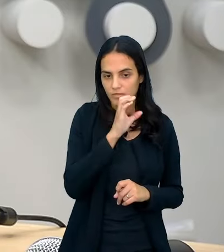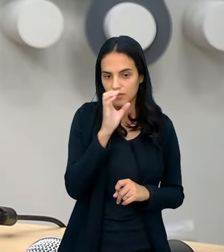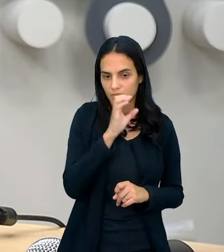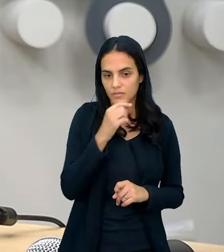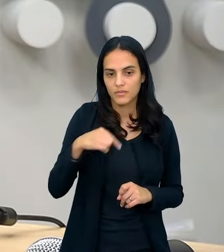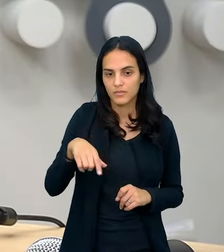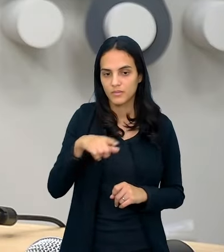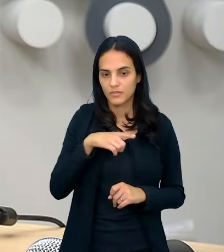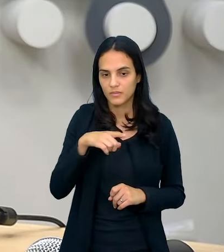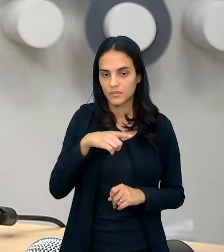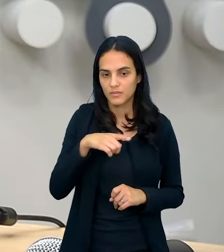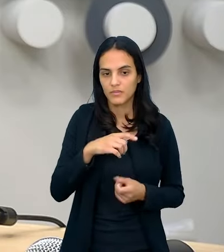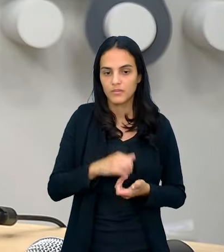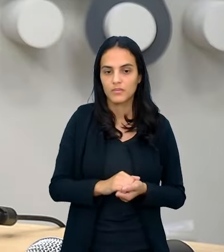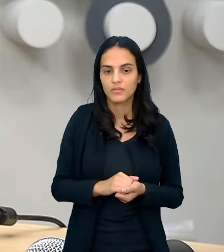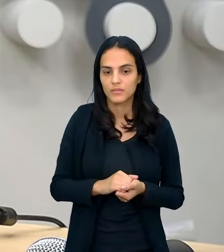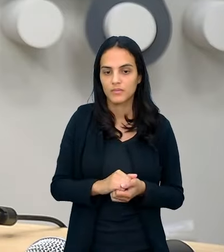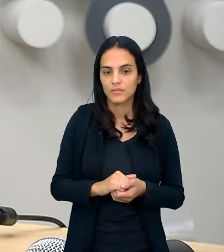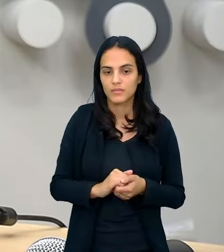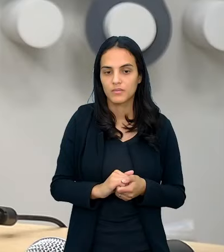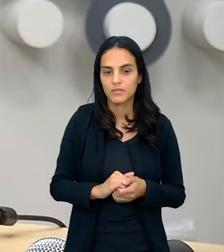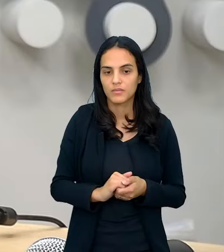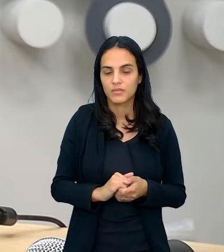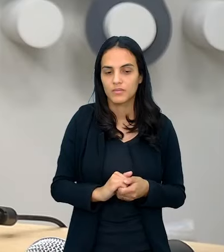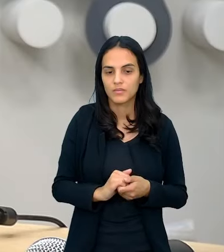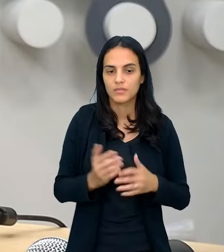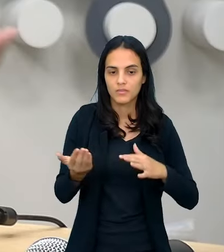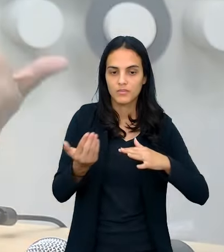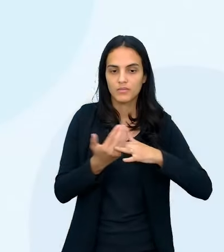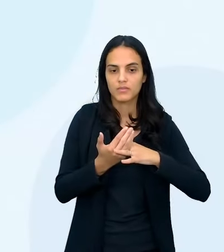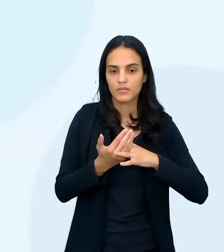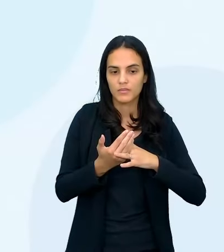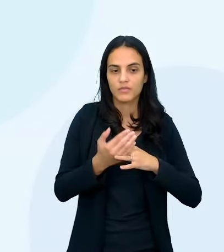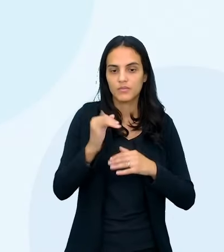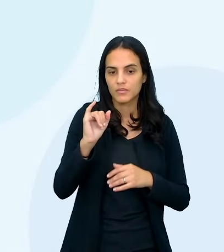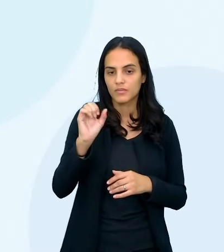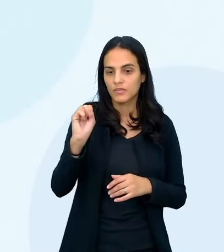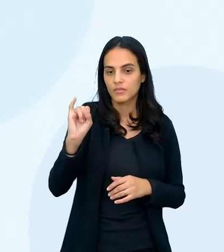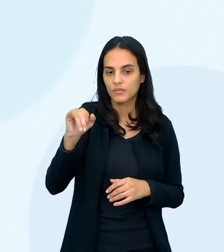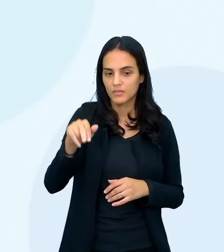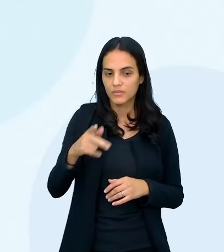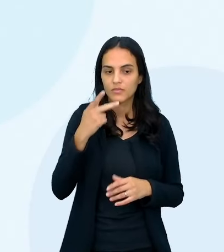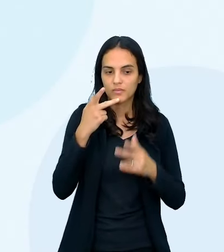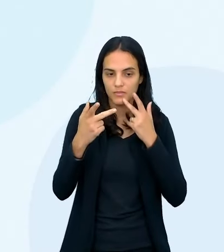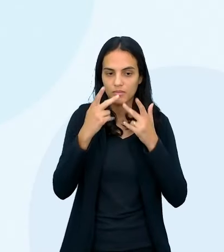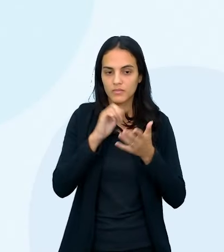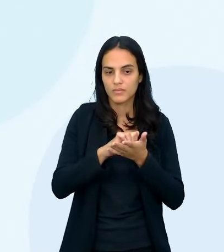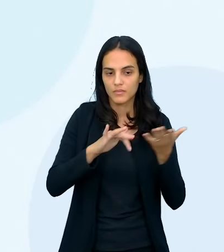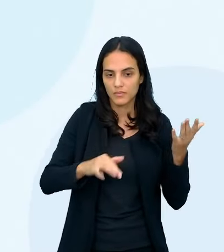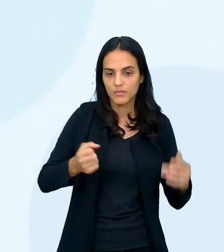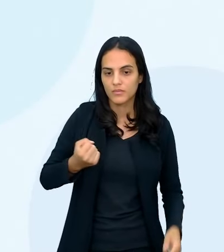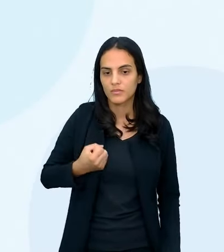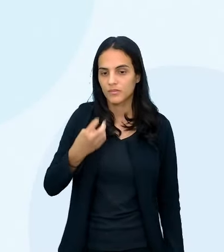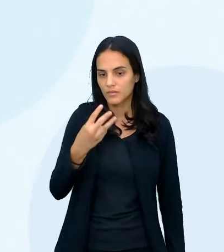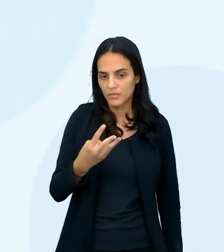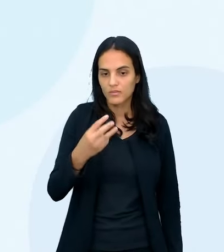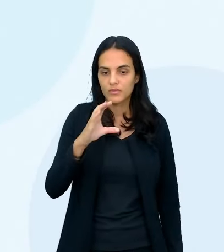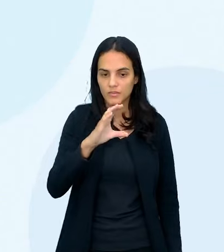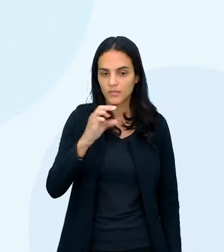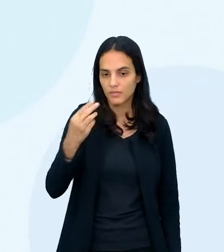gente tem a questão da integração, né? Como a Isis já apresentou, né? A atividade 3 do